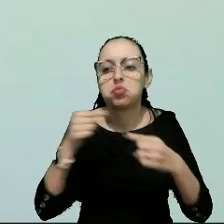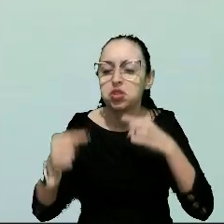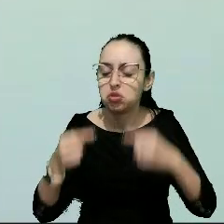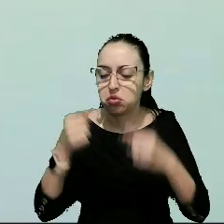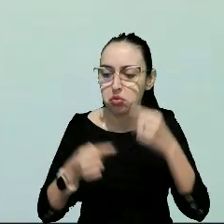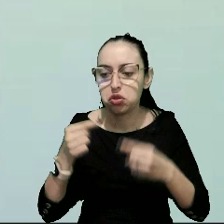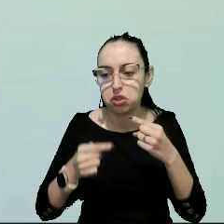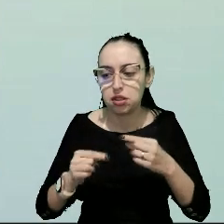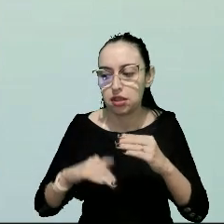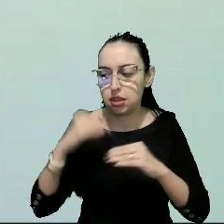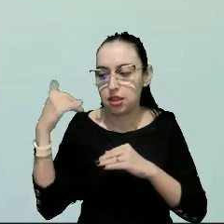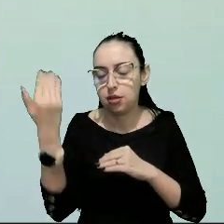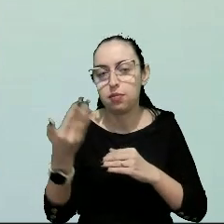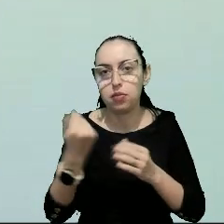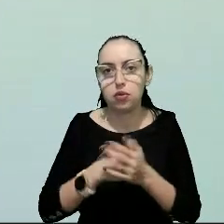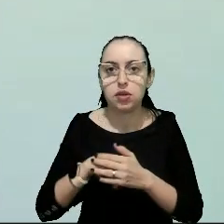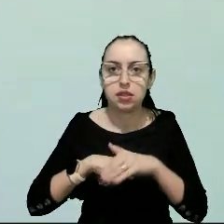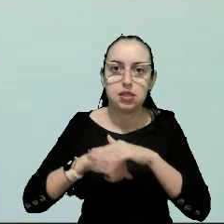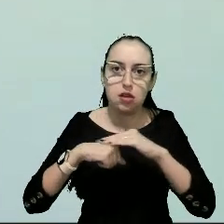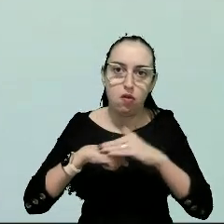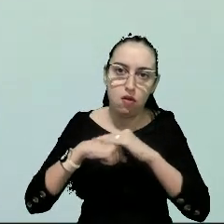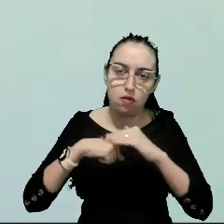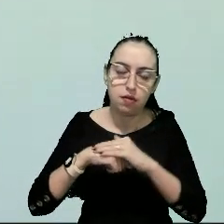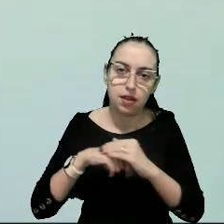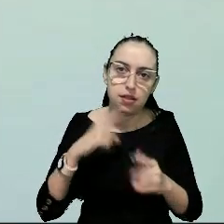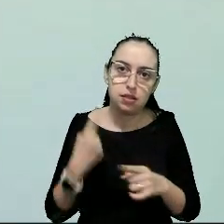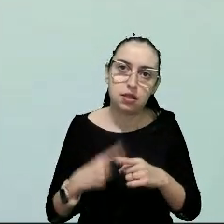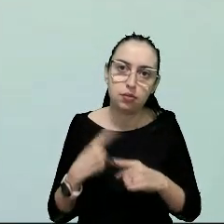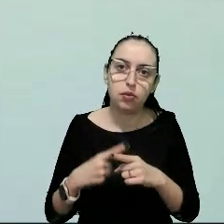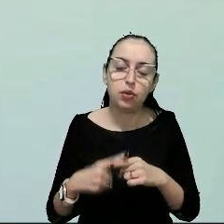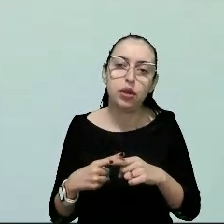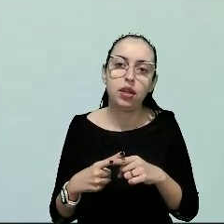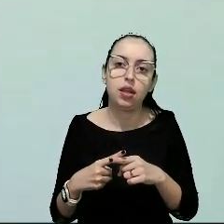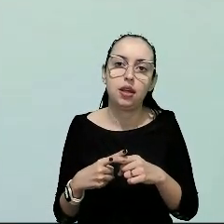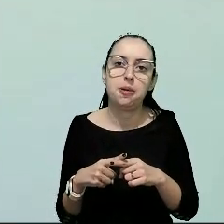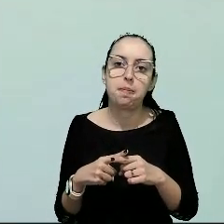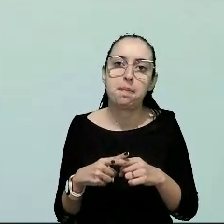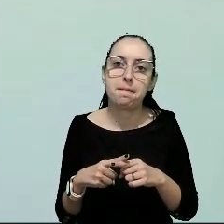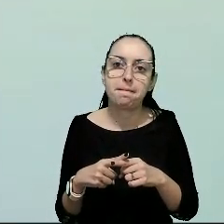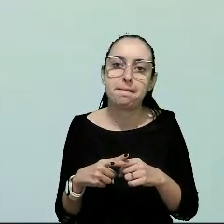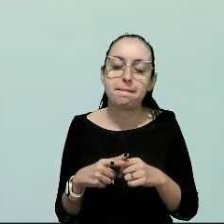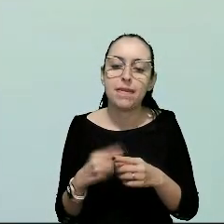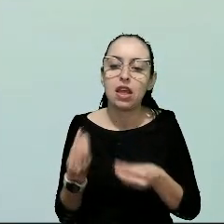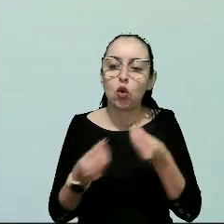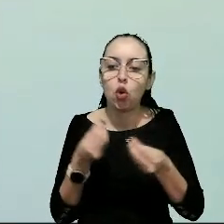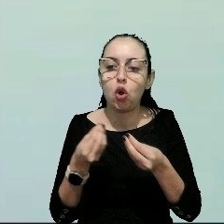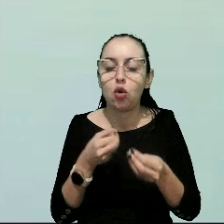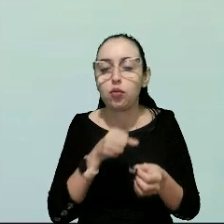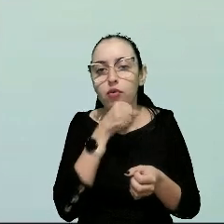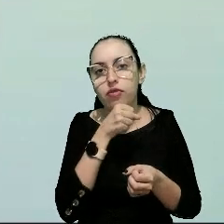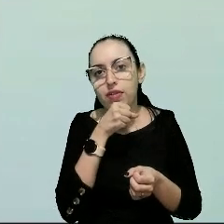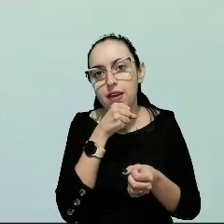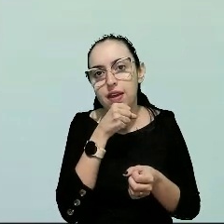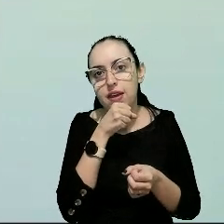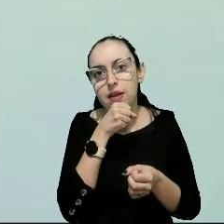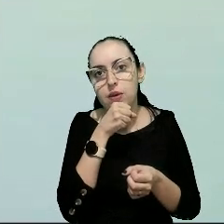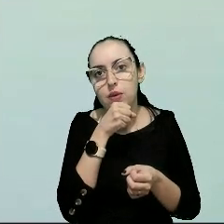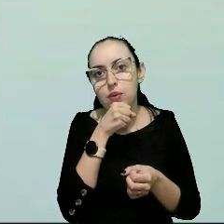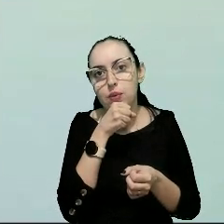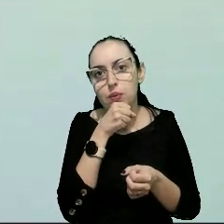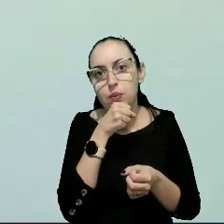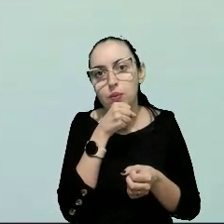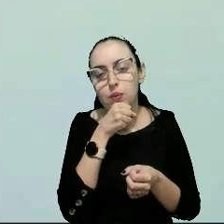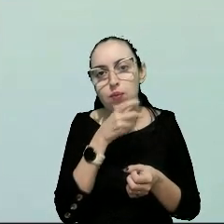gente discutir daqui a pouco, quando nós formos conversar, porque é como se o velho,